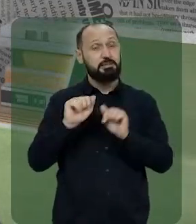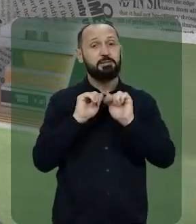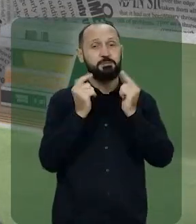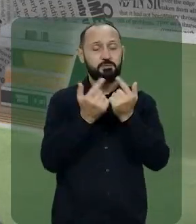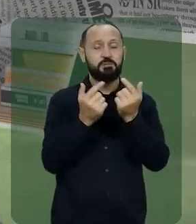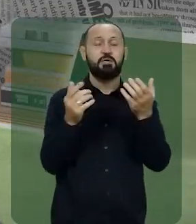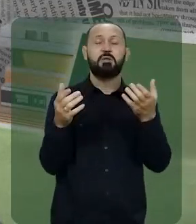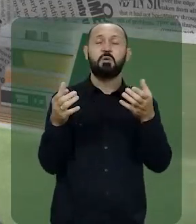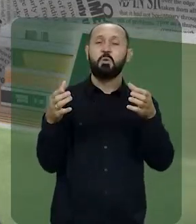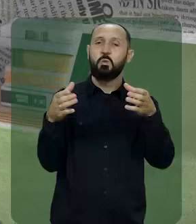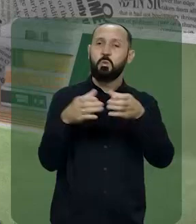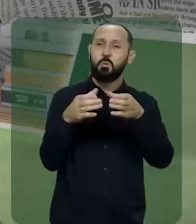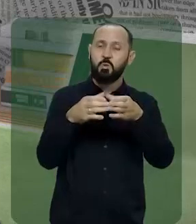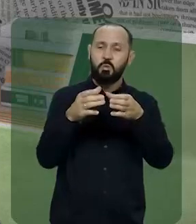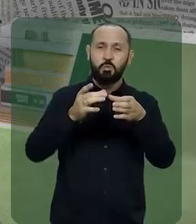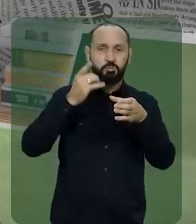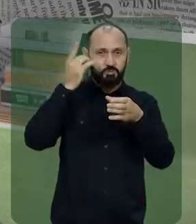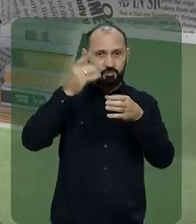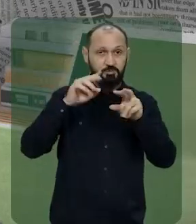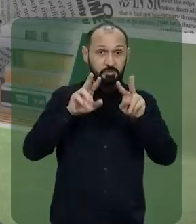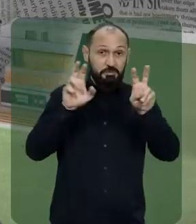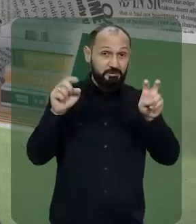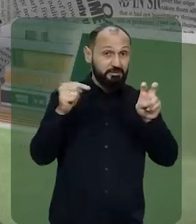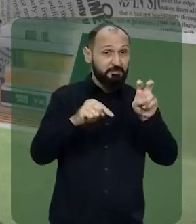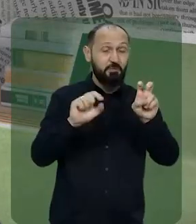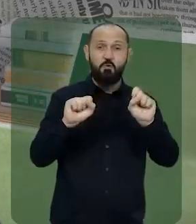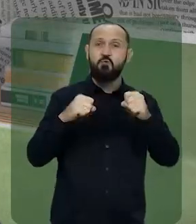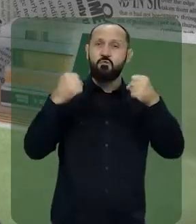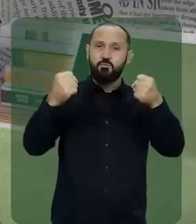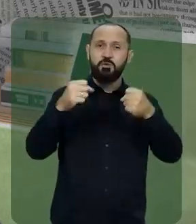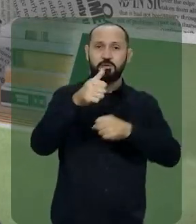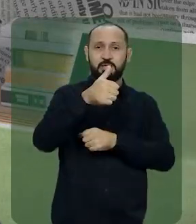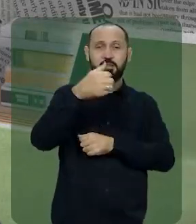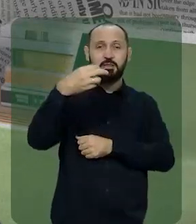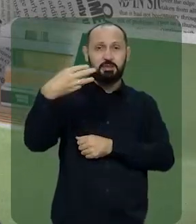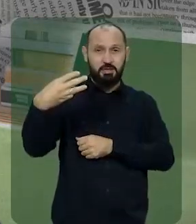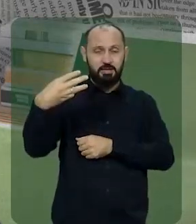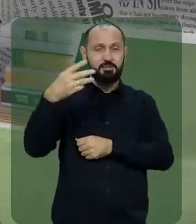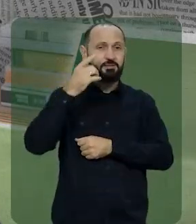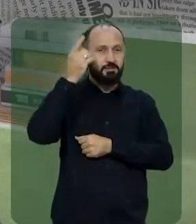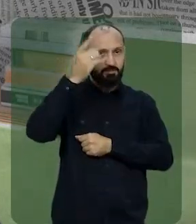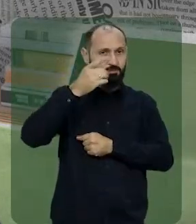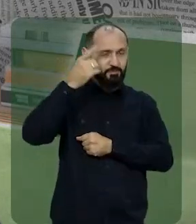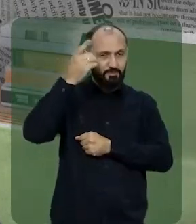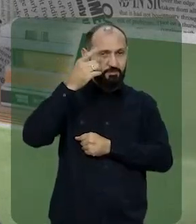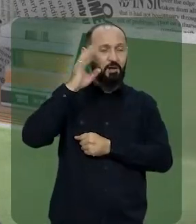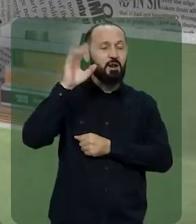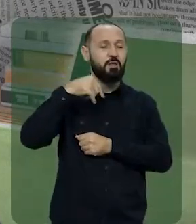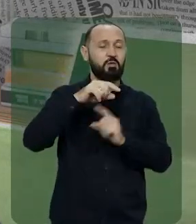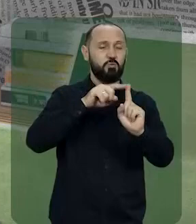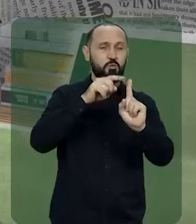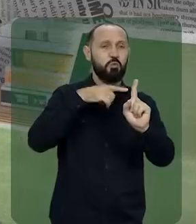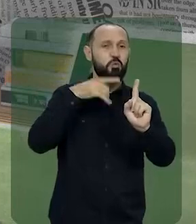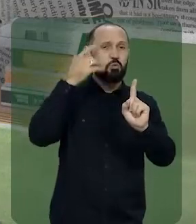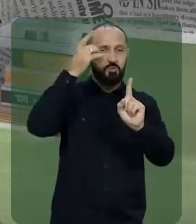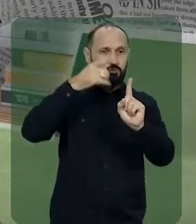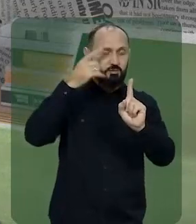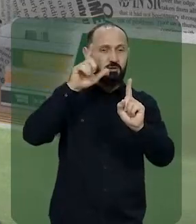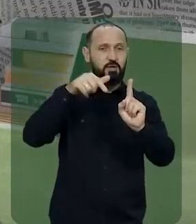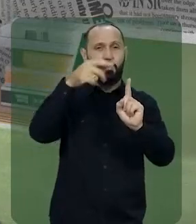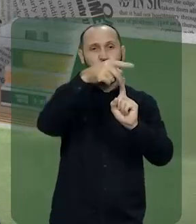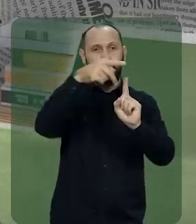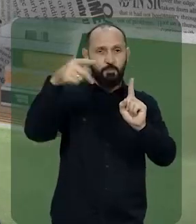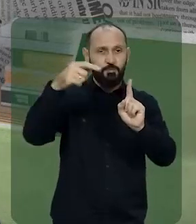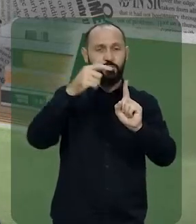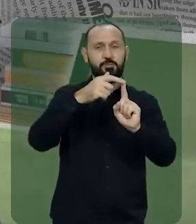trabalho fantástico. Foram criadas leis importantes aqui nesta casa. A Frente Parlamentar